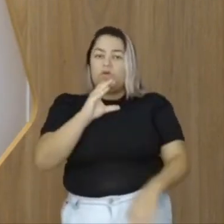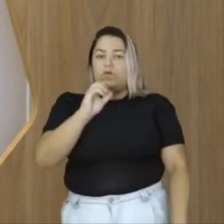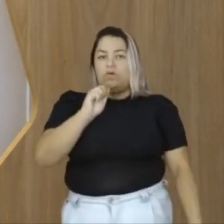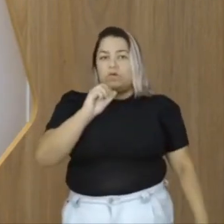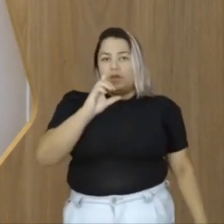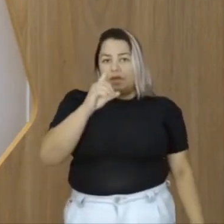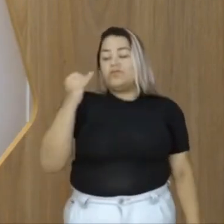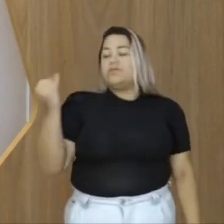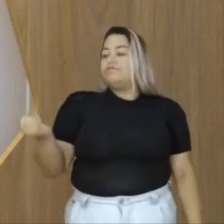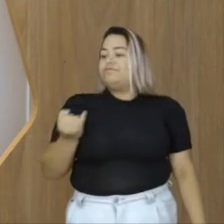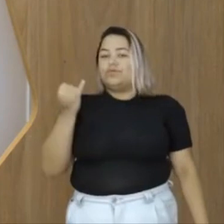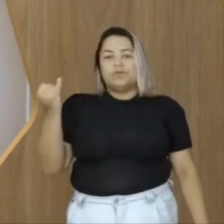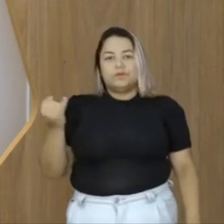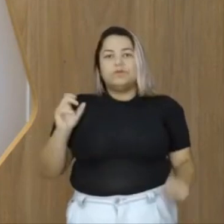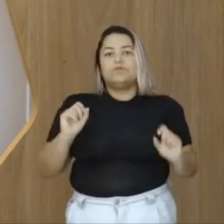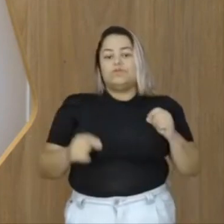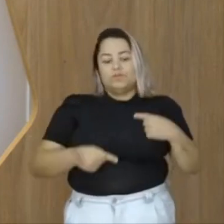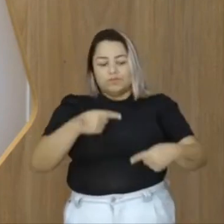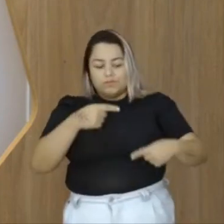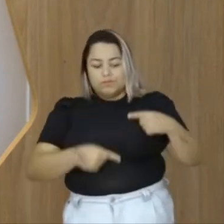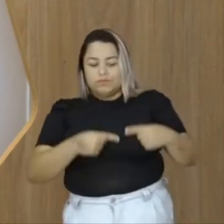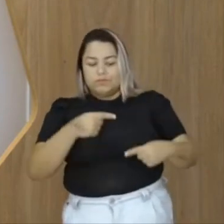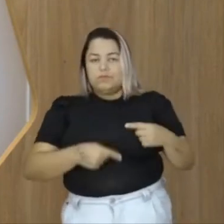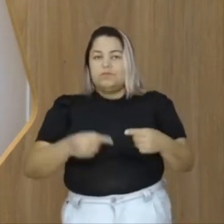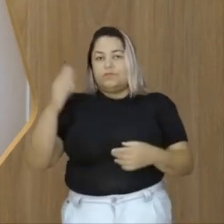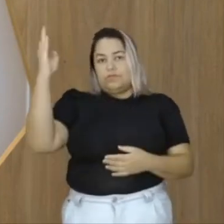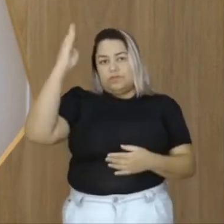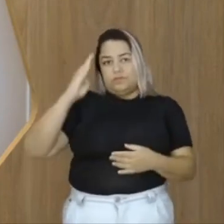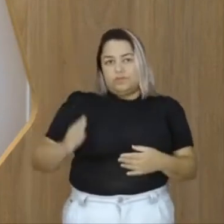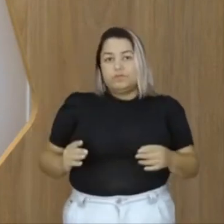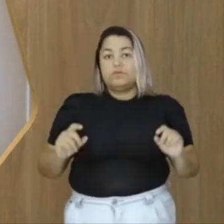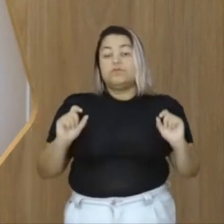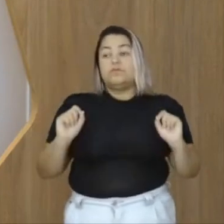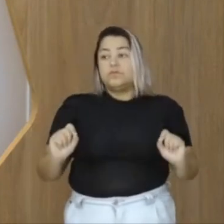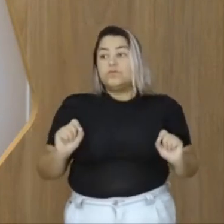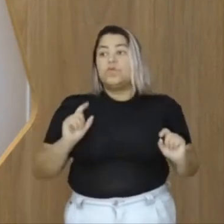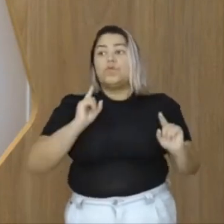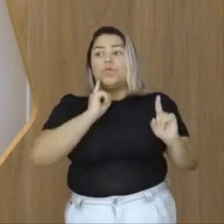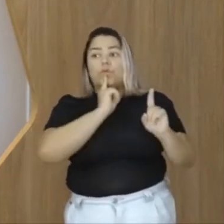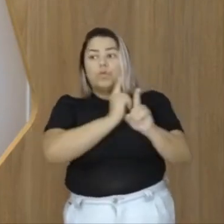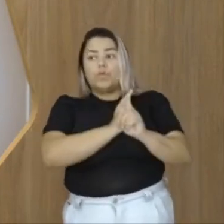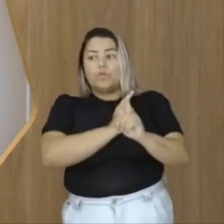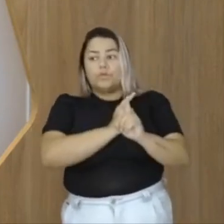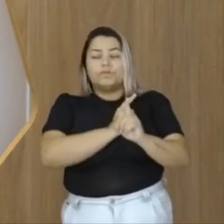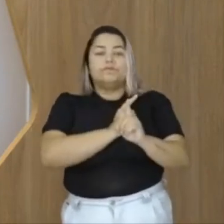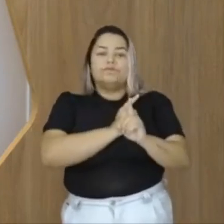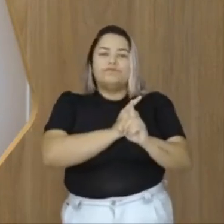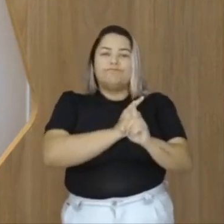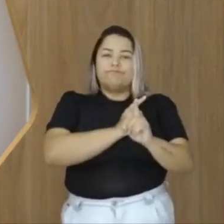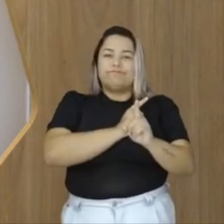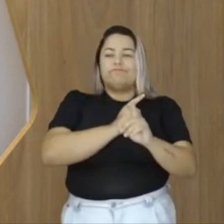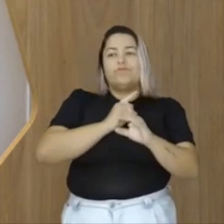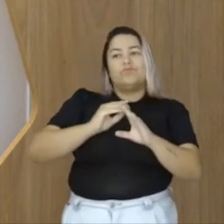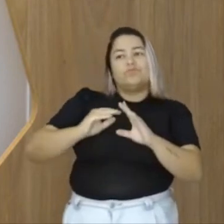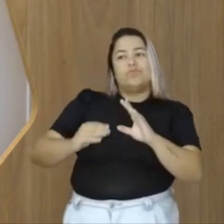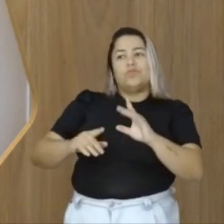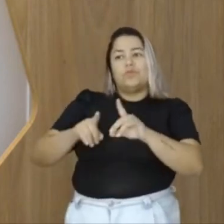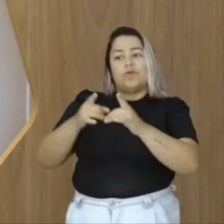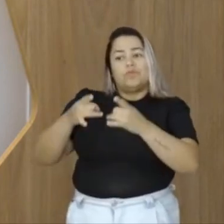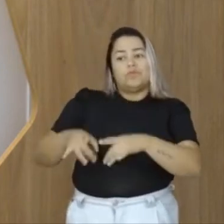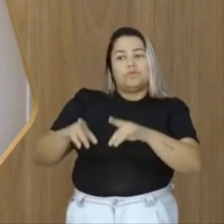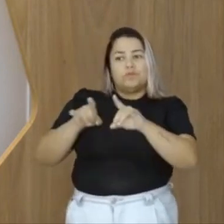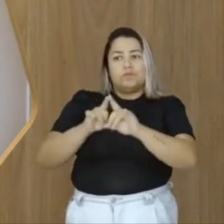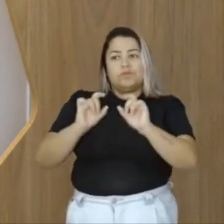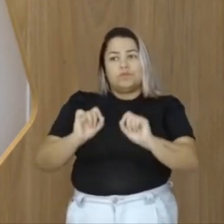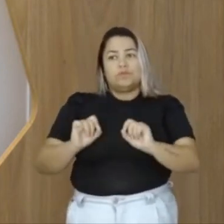ele é fundamental para a política brasileira. E nós encontramos um cadastro único muito desmontado, uma rede de assistência